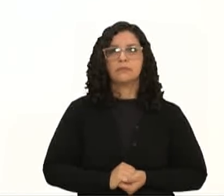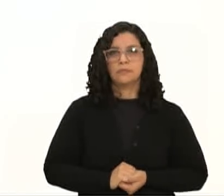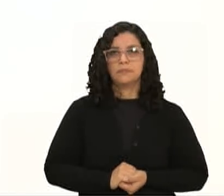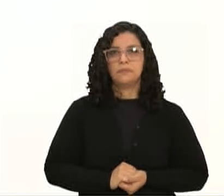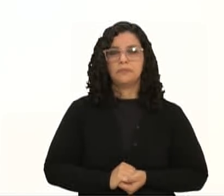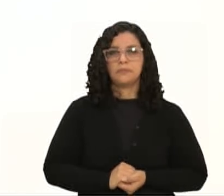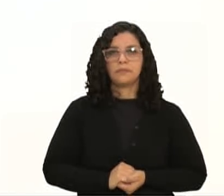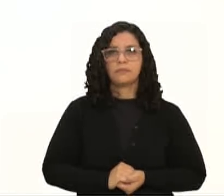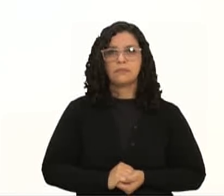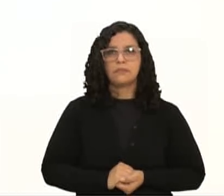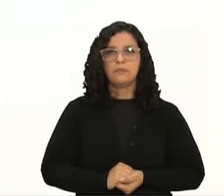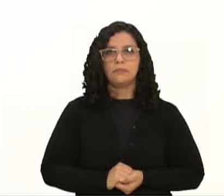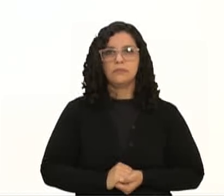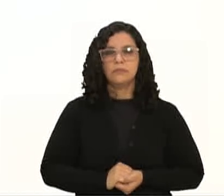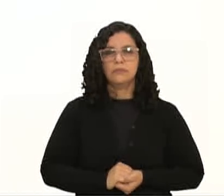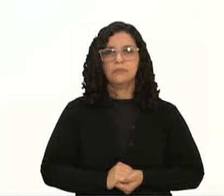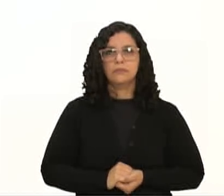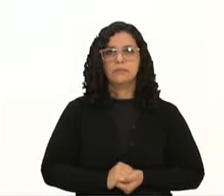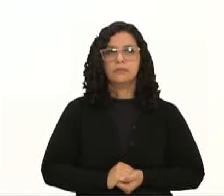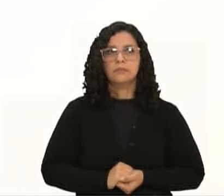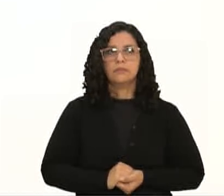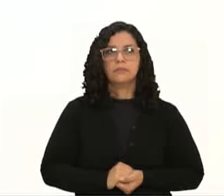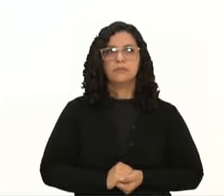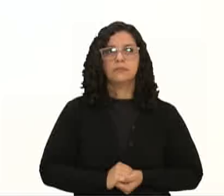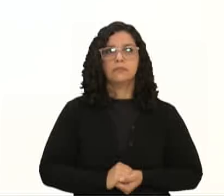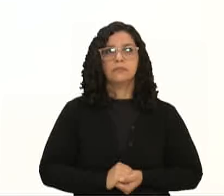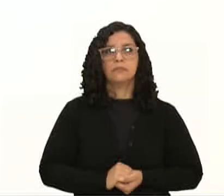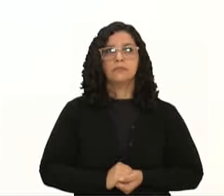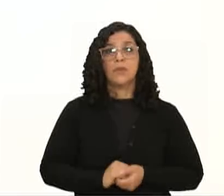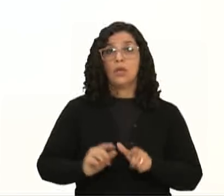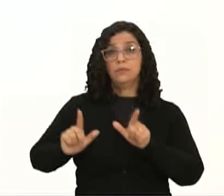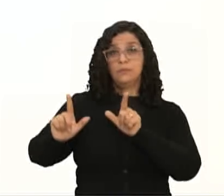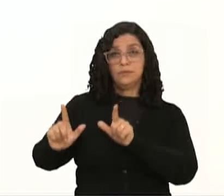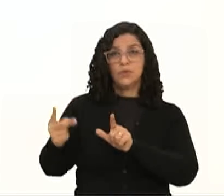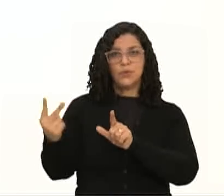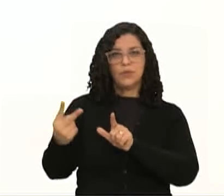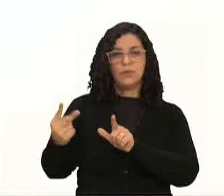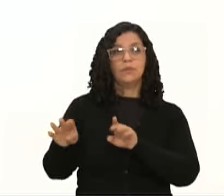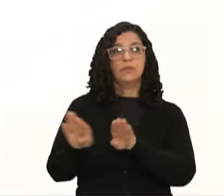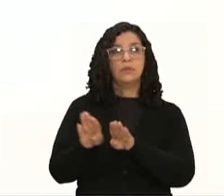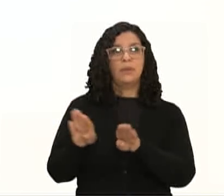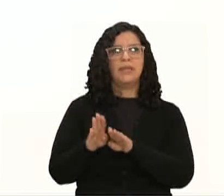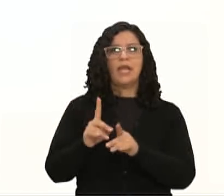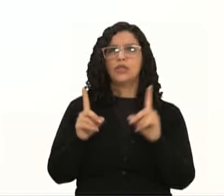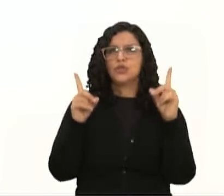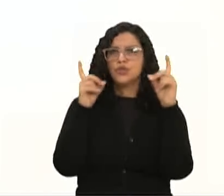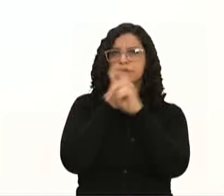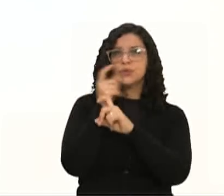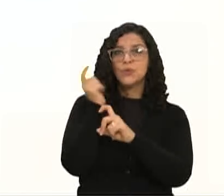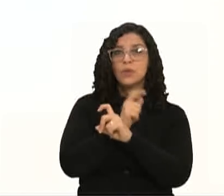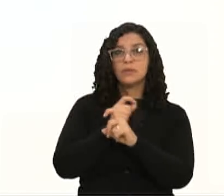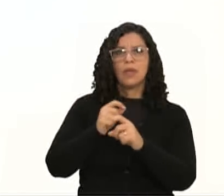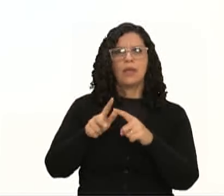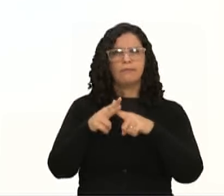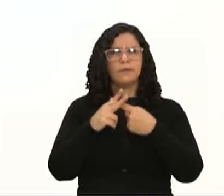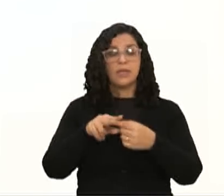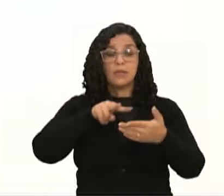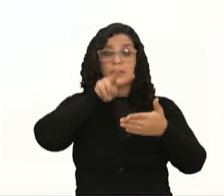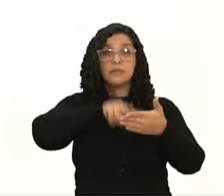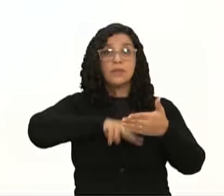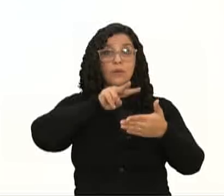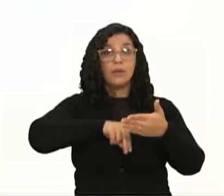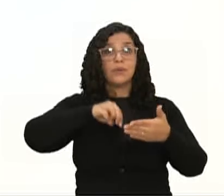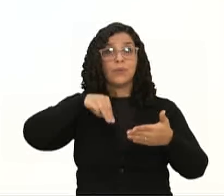they made this wrong. No segundo quadrinho, ó, eles estão com dificuldade para montar, estão lendo